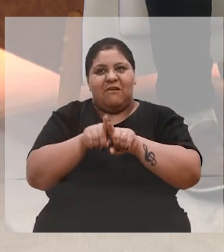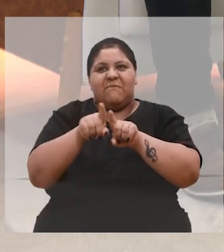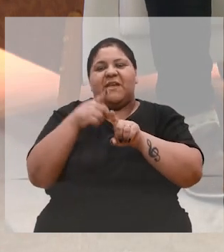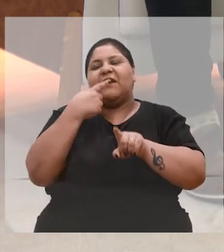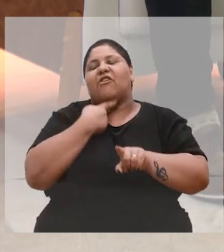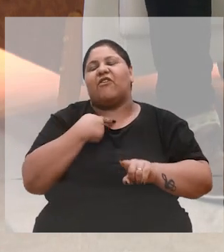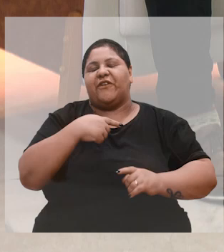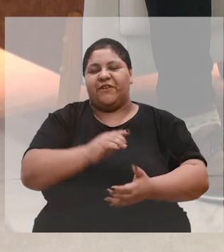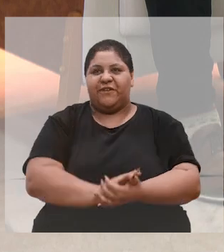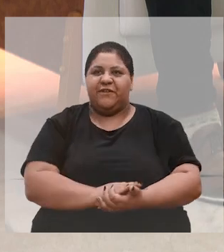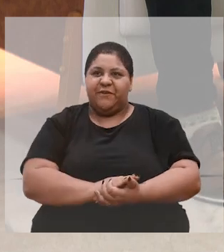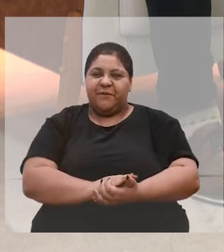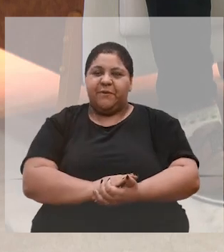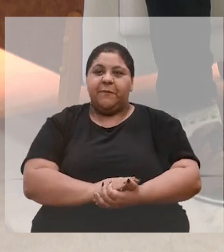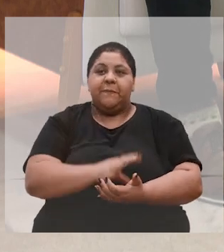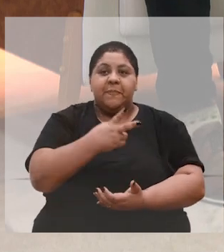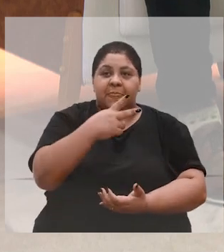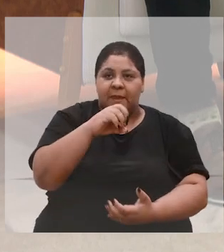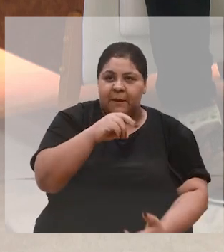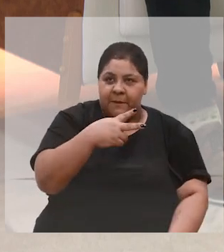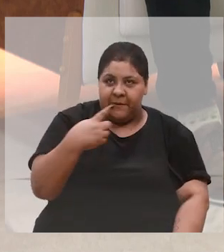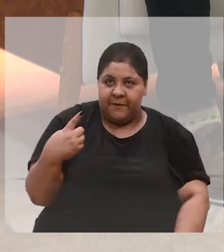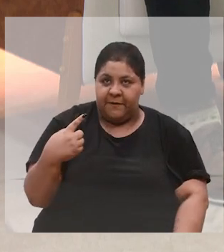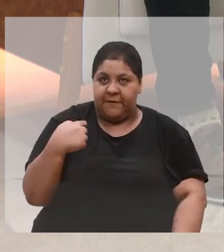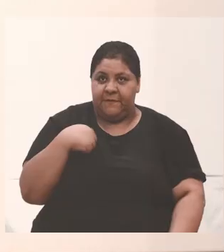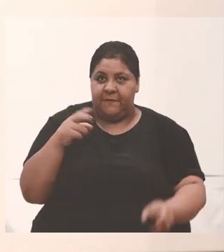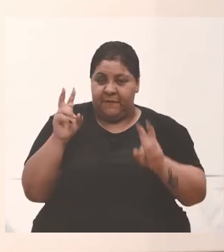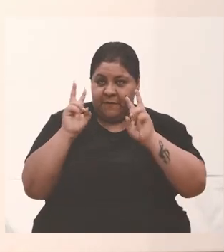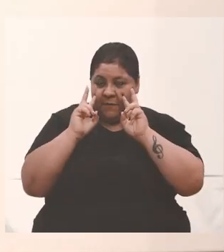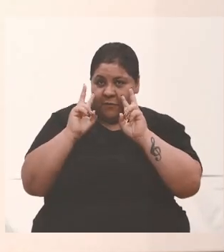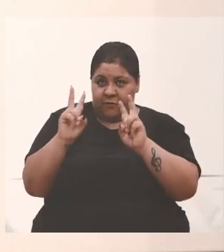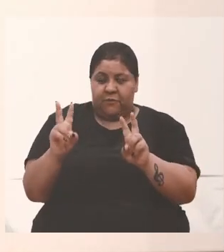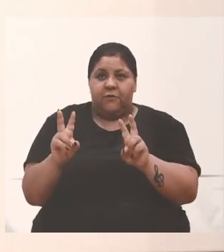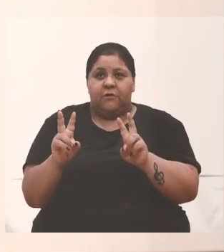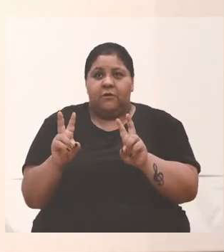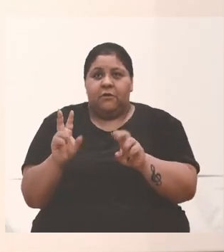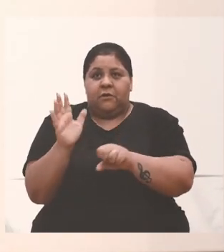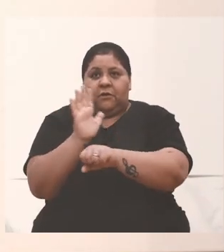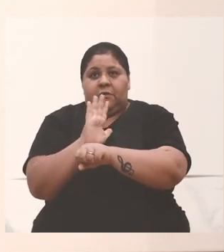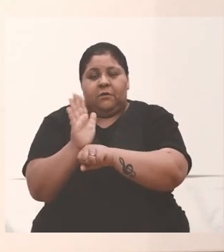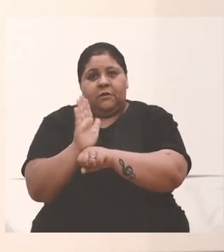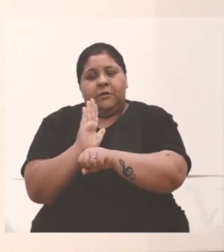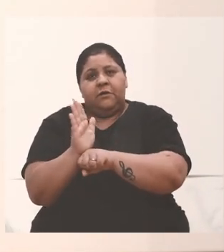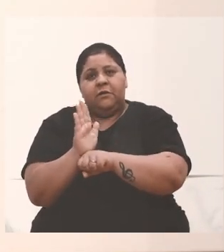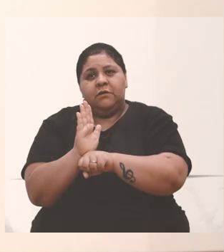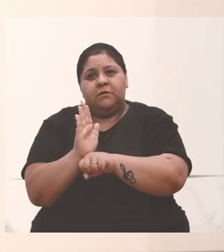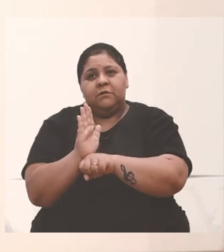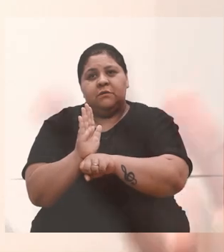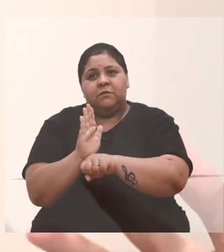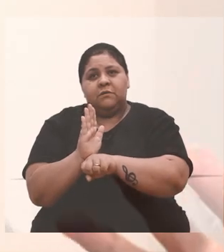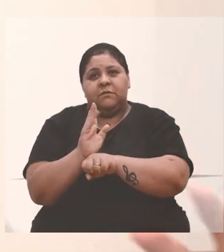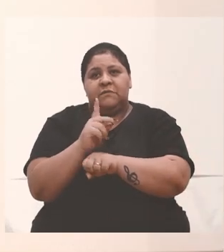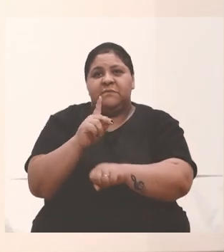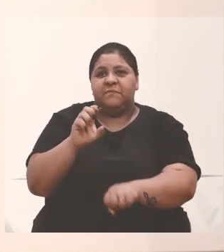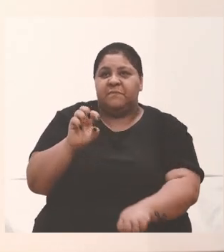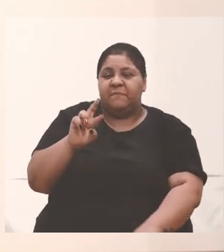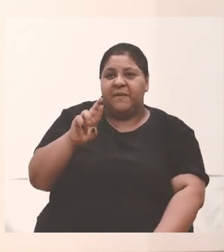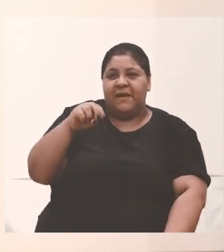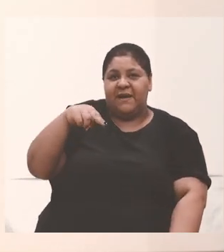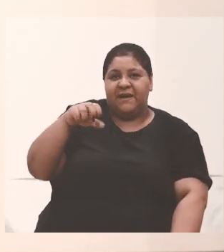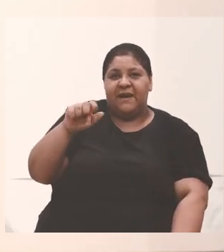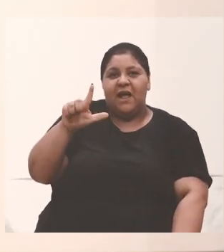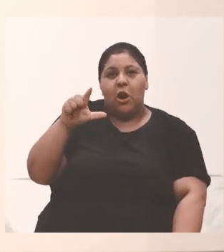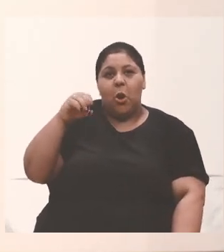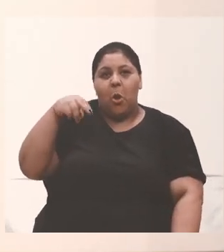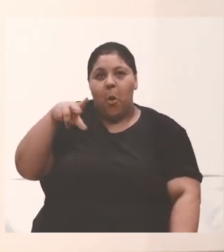Bem, 2021, quando eu vi um filme daquele Penalonga, o